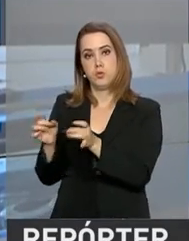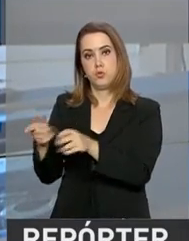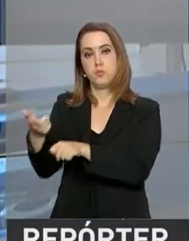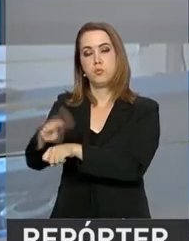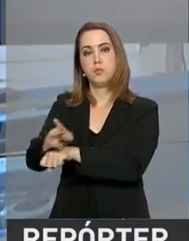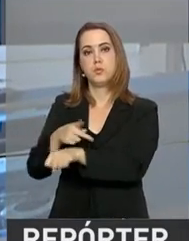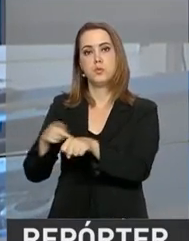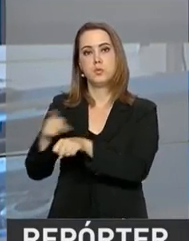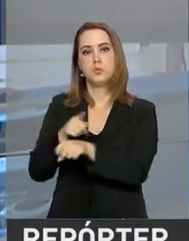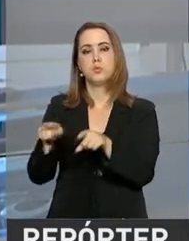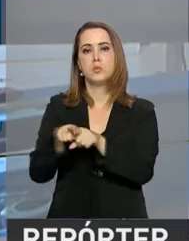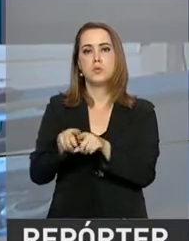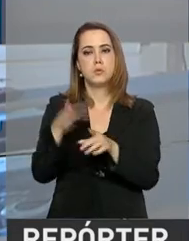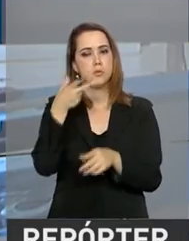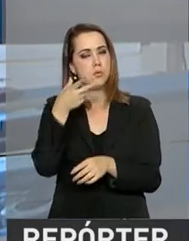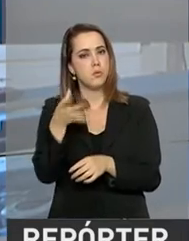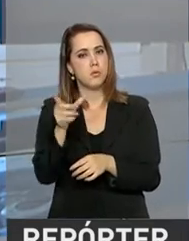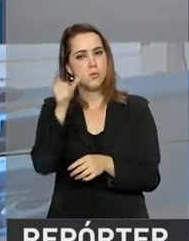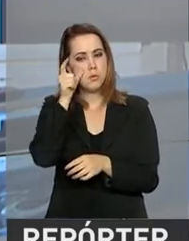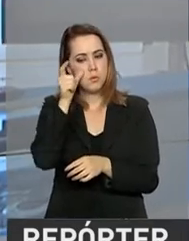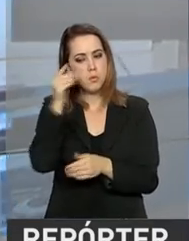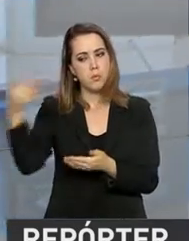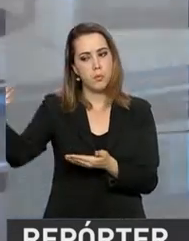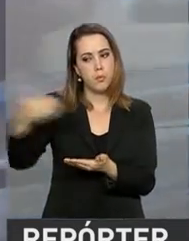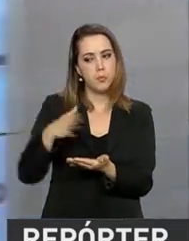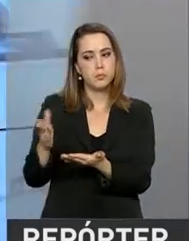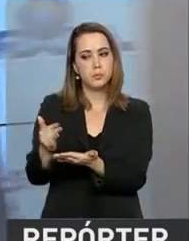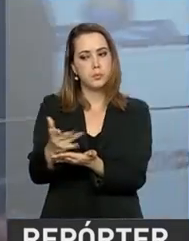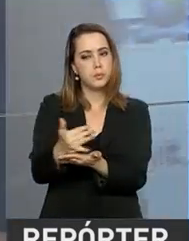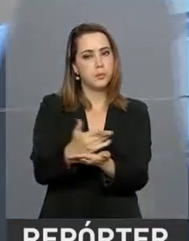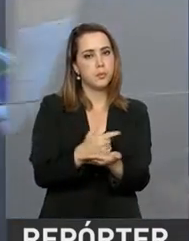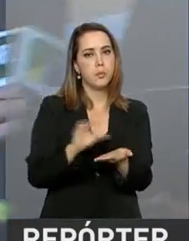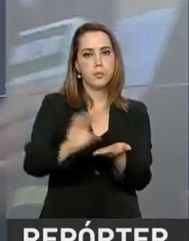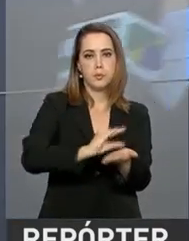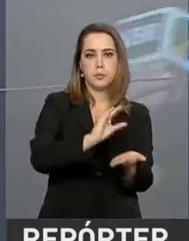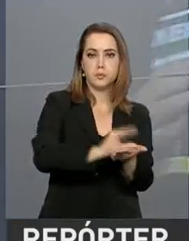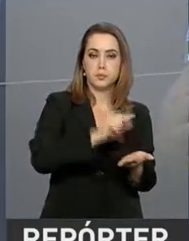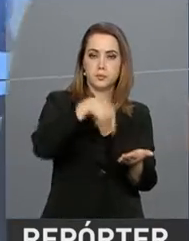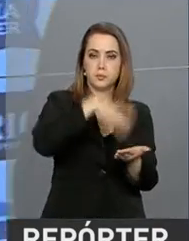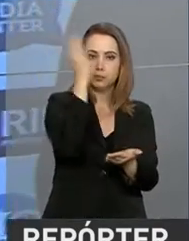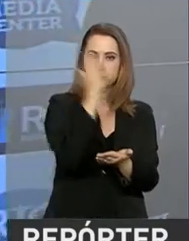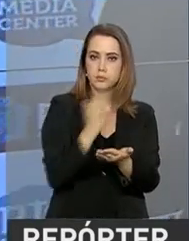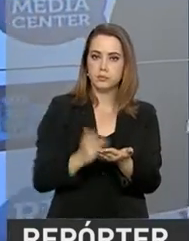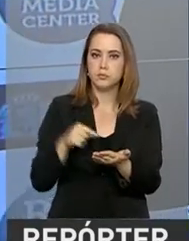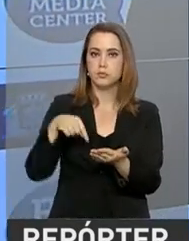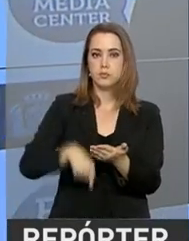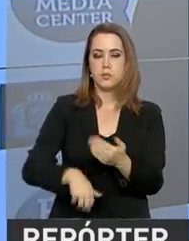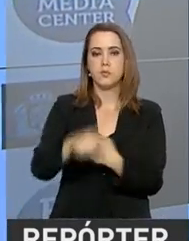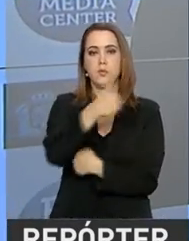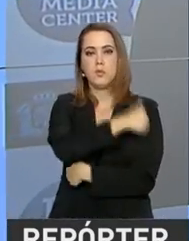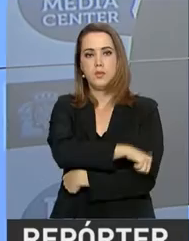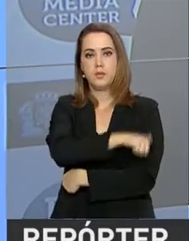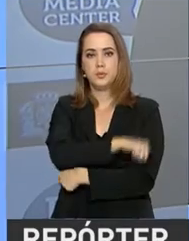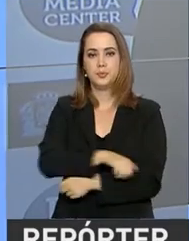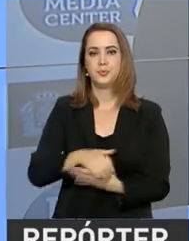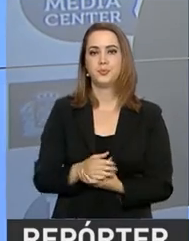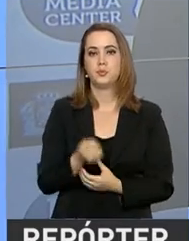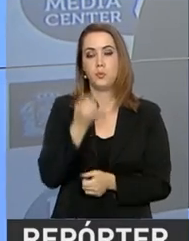foi apresentada esta tarde no Rio de Janeiro. E a repórter Luana Karen acompanhou o evento e traz para a gente agora as informações. Boa noite,